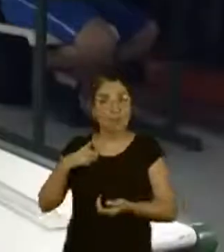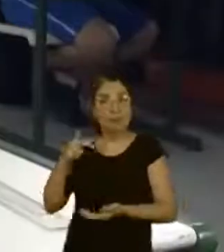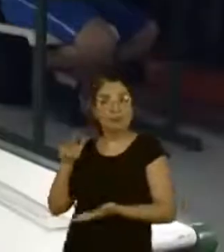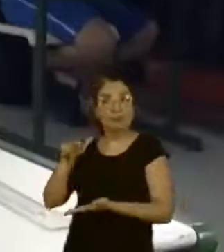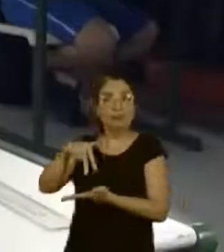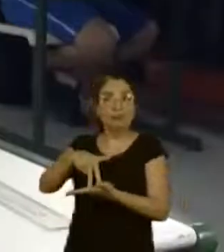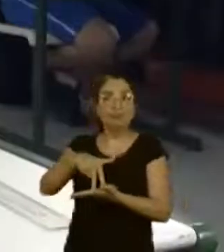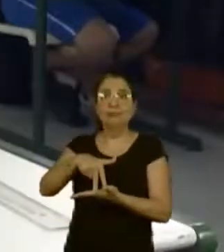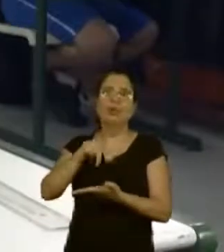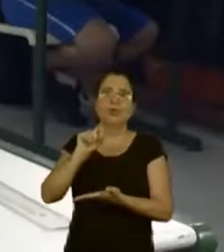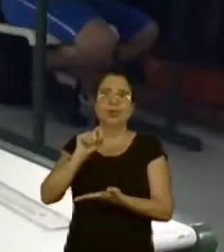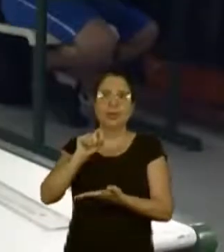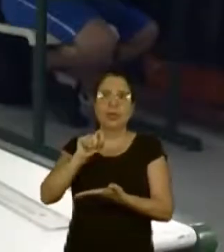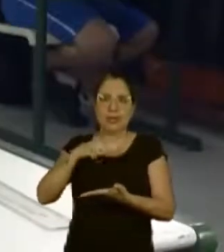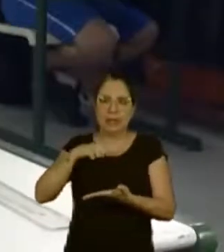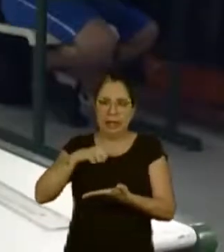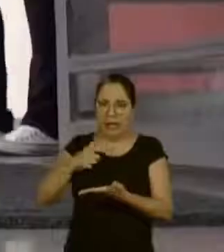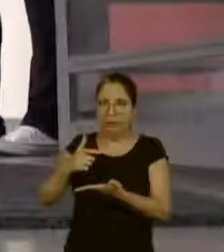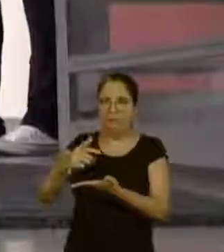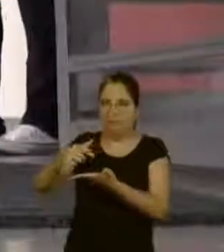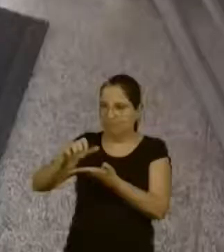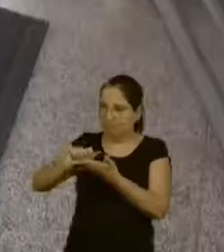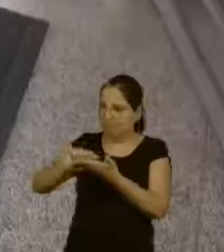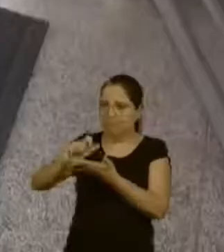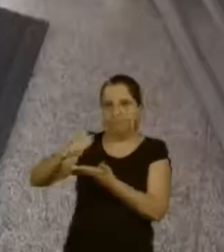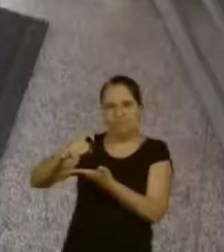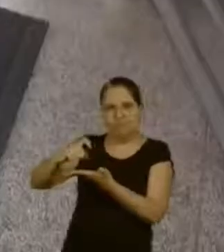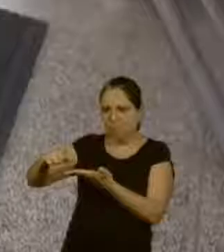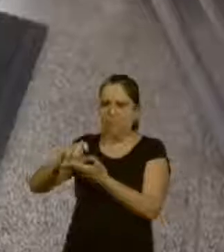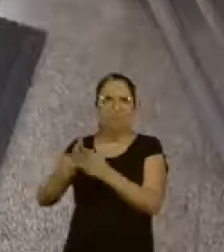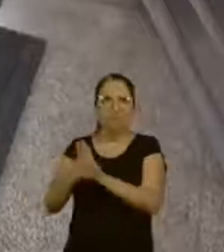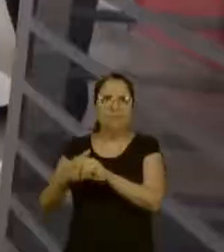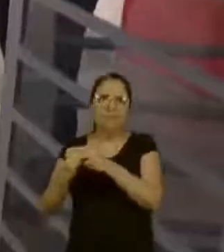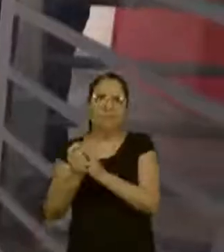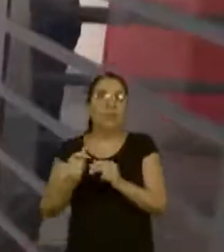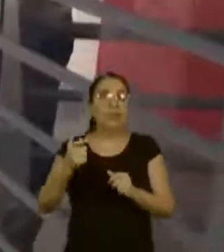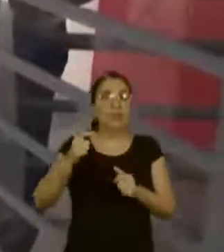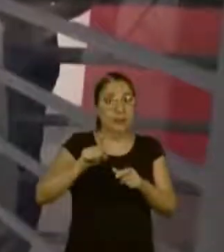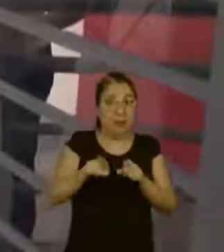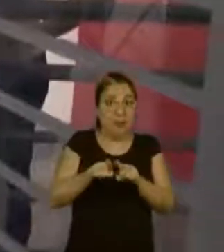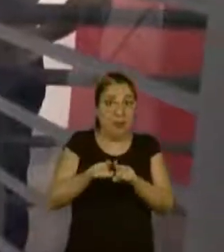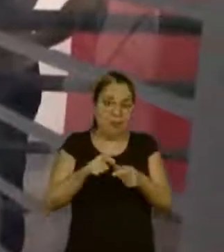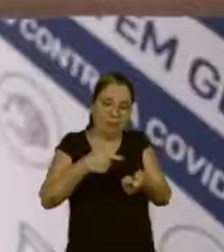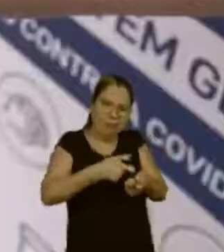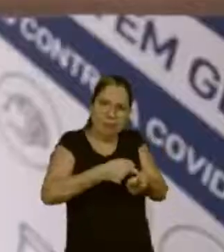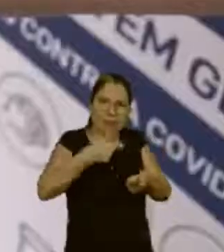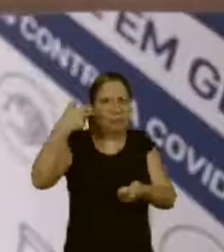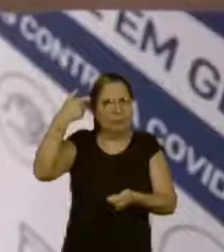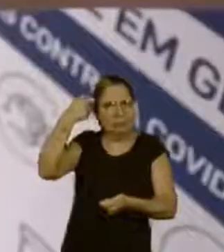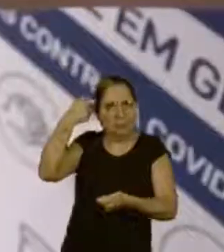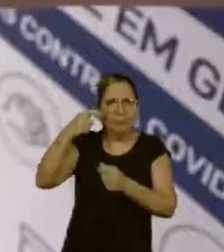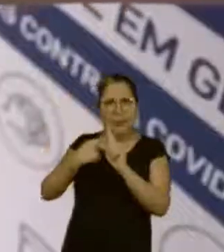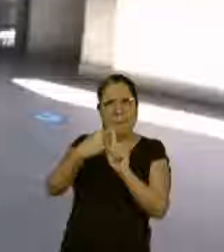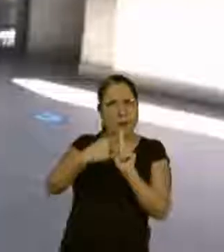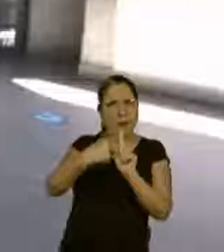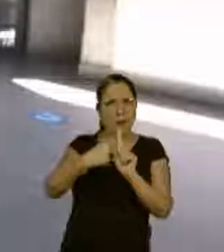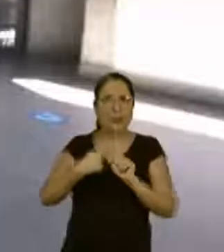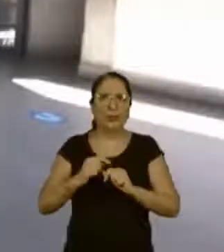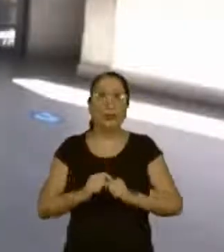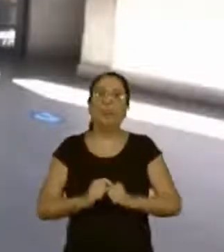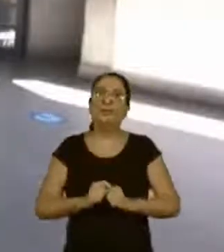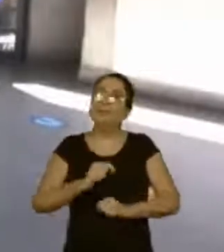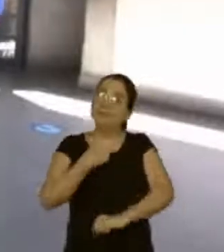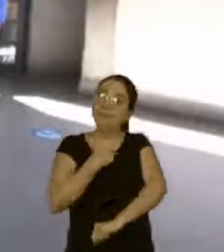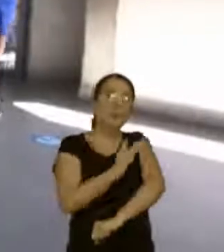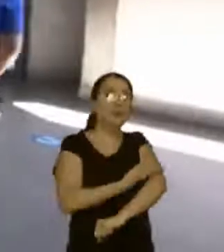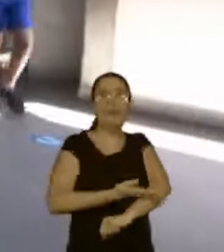Quando chegar aqui, a gente limpa os pés e as mãos. Eles medem minha temperatura. Agora é